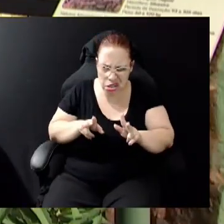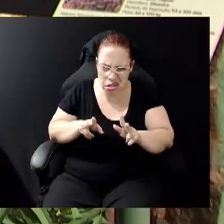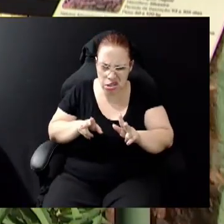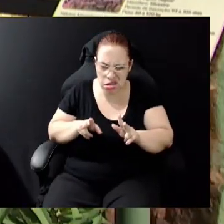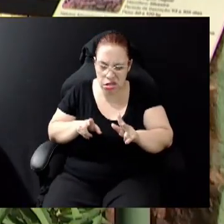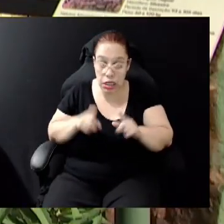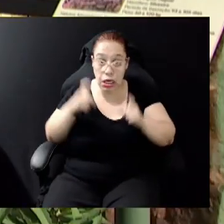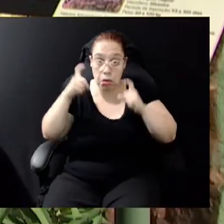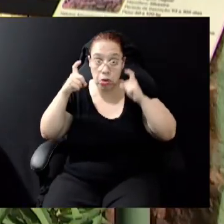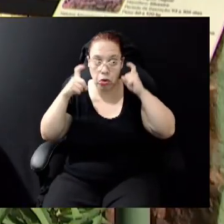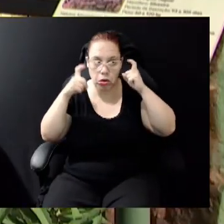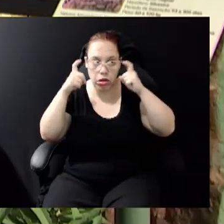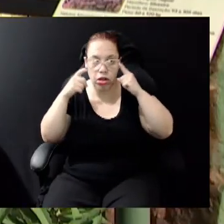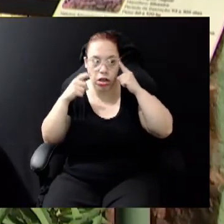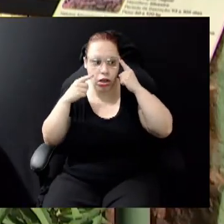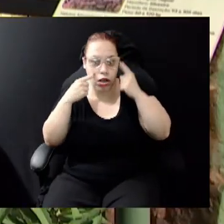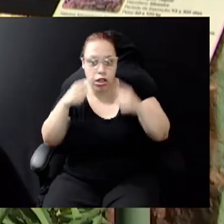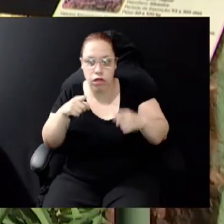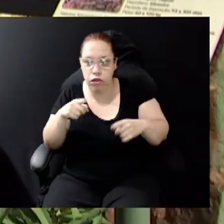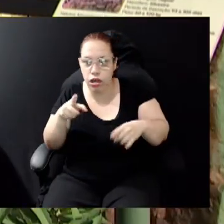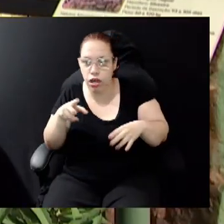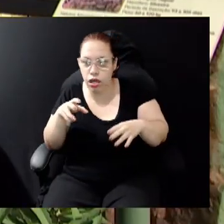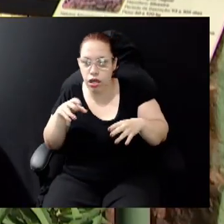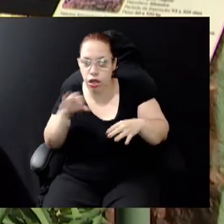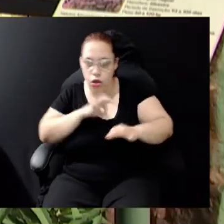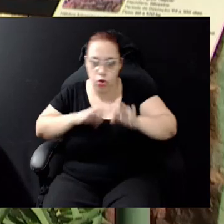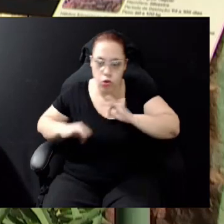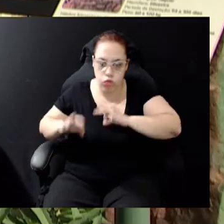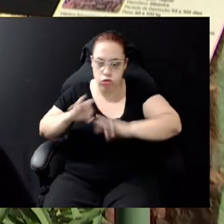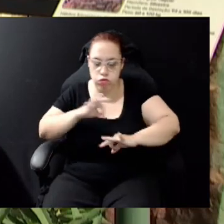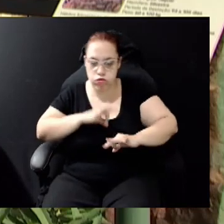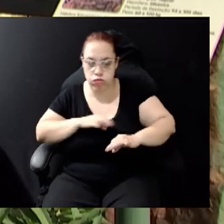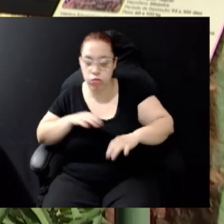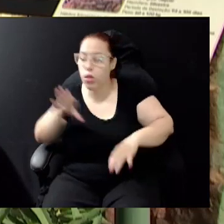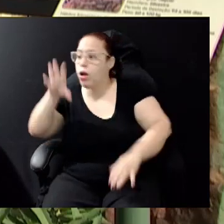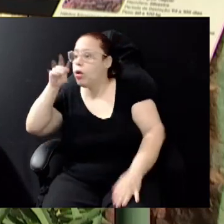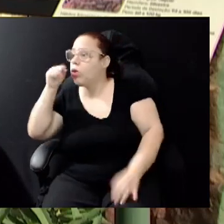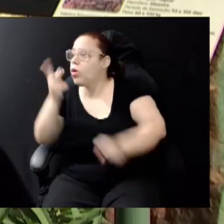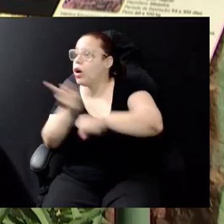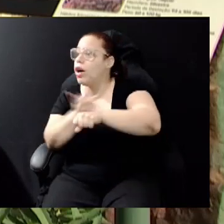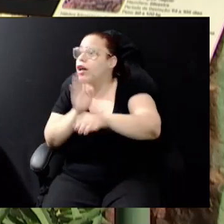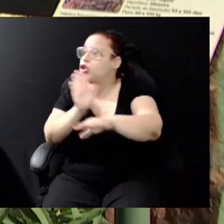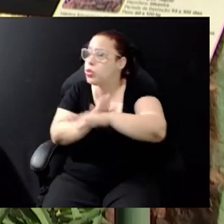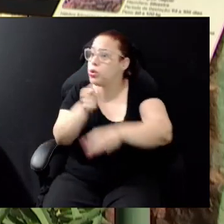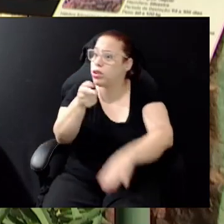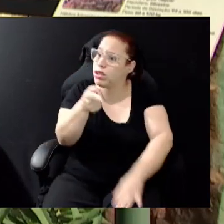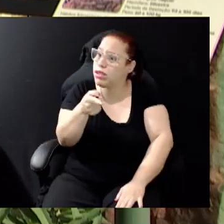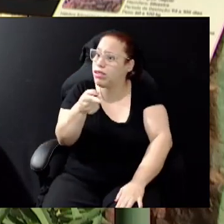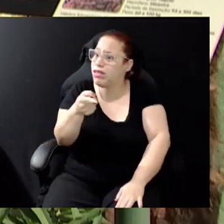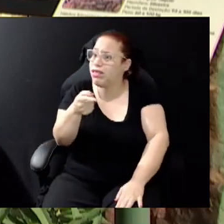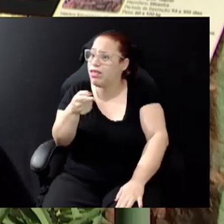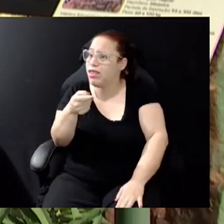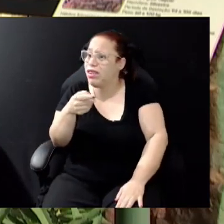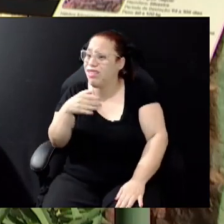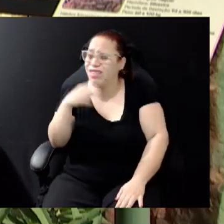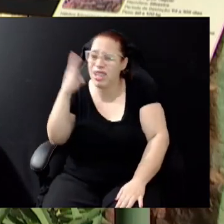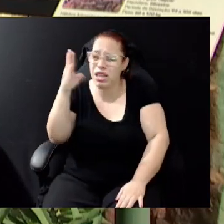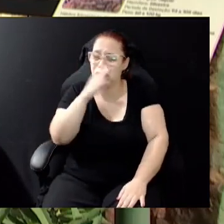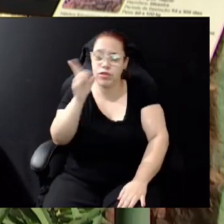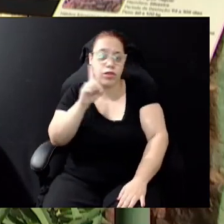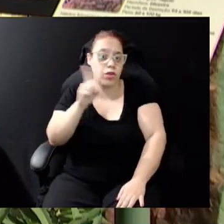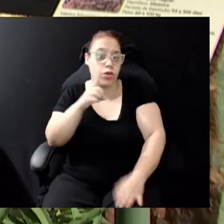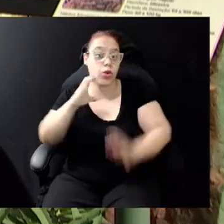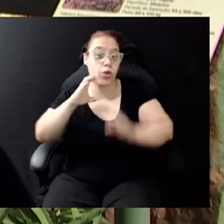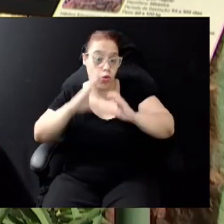preocupante. Eles vêm às vezes correr atrás dos funcionários, procurar a gente achando que o animal está passando mal, mas não, é só um comportamento